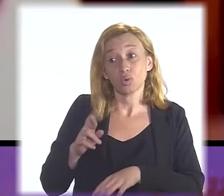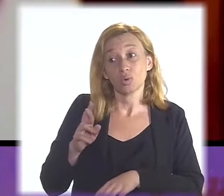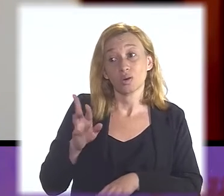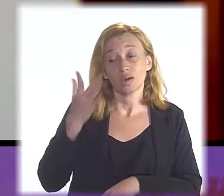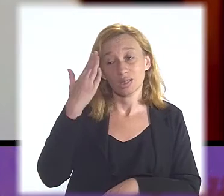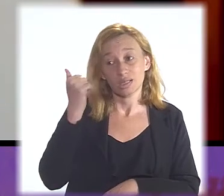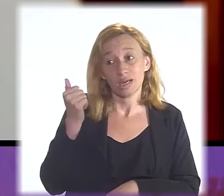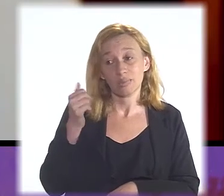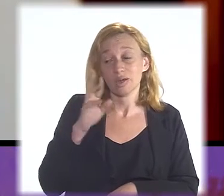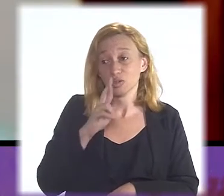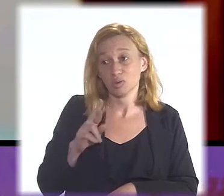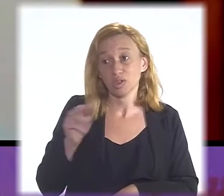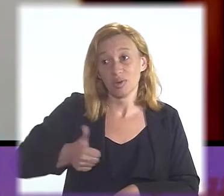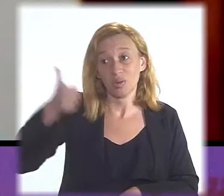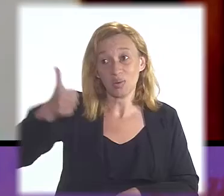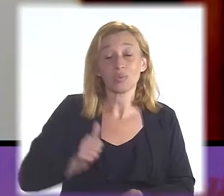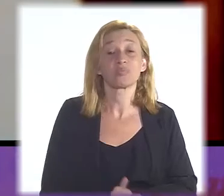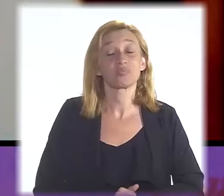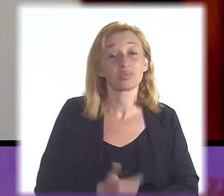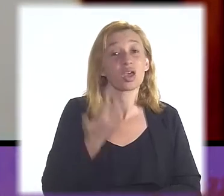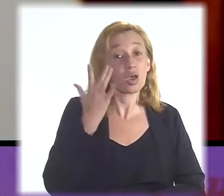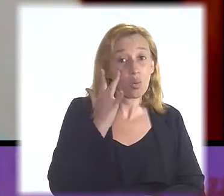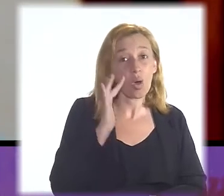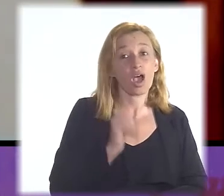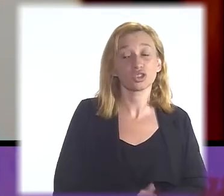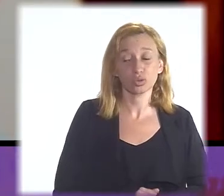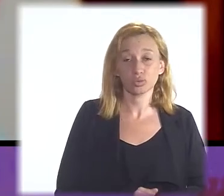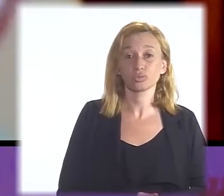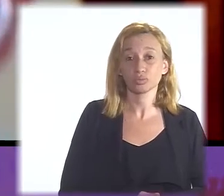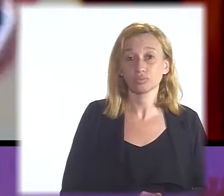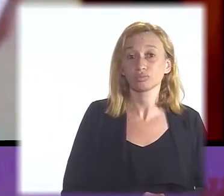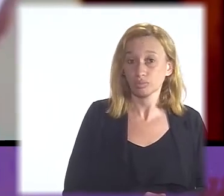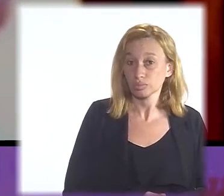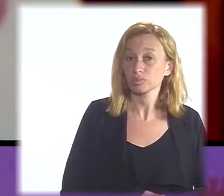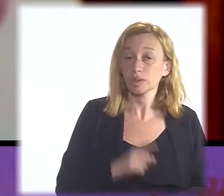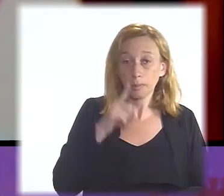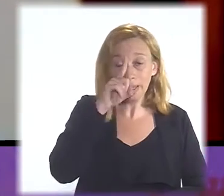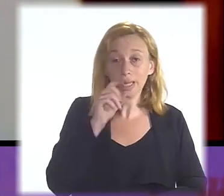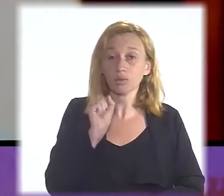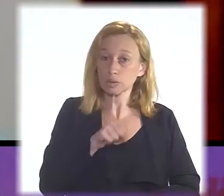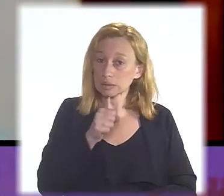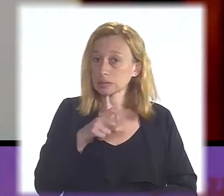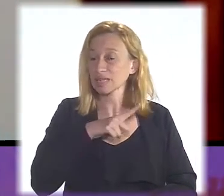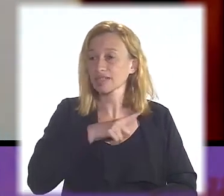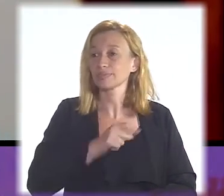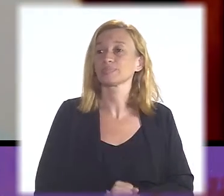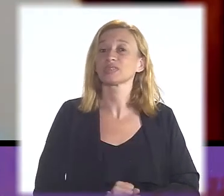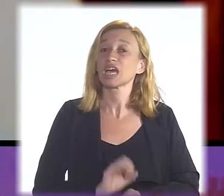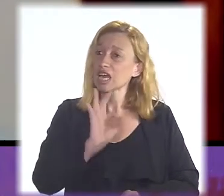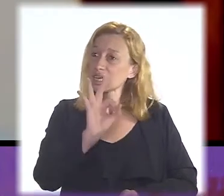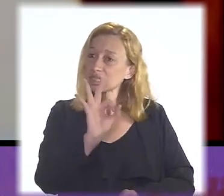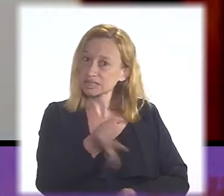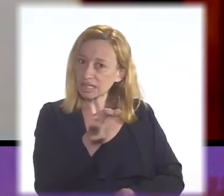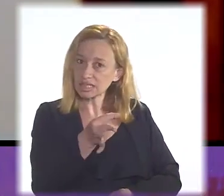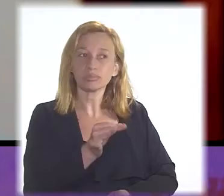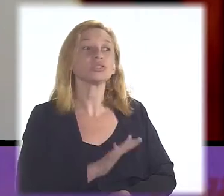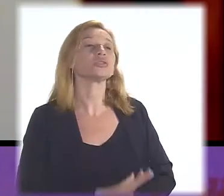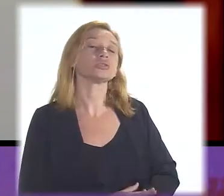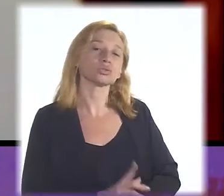Eu vou ficar aqui atento para ouvir. Mas acho, respondendo, tem que punir, sim. Estão dando um mau exemplo para a